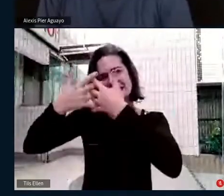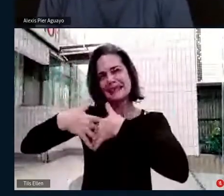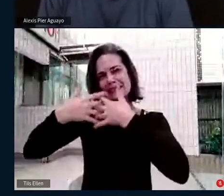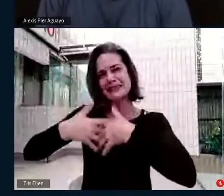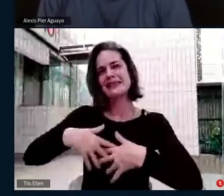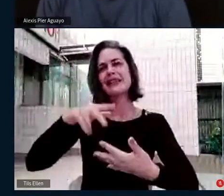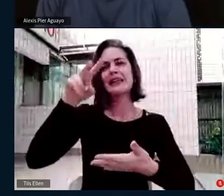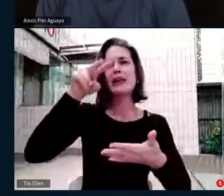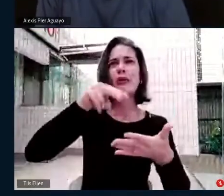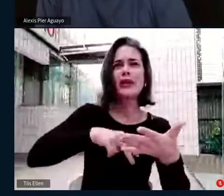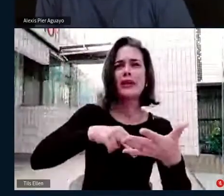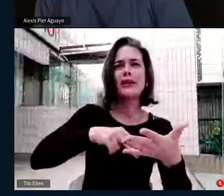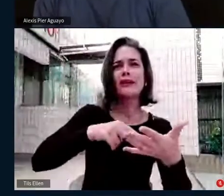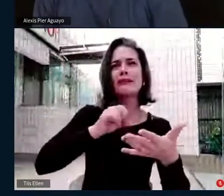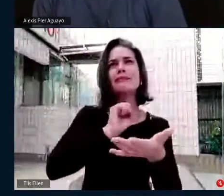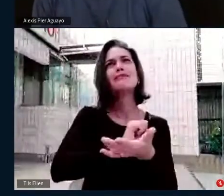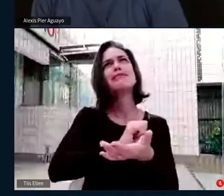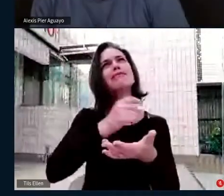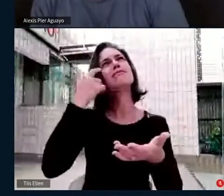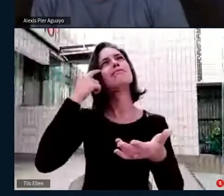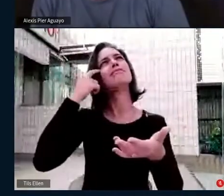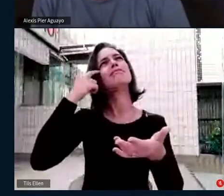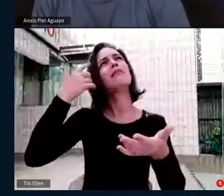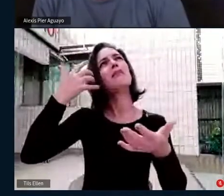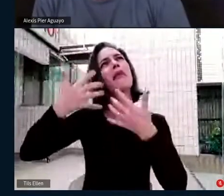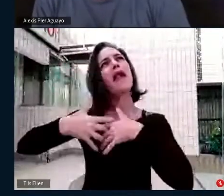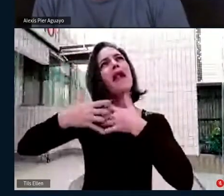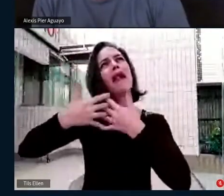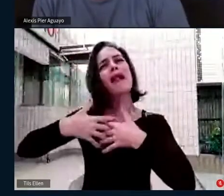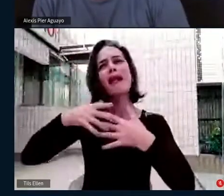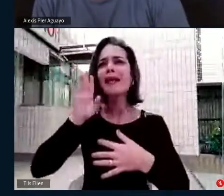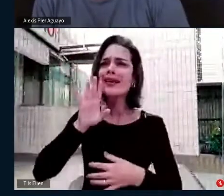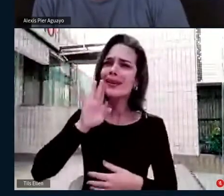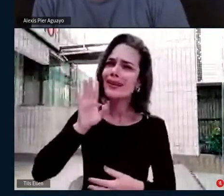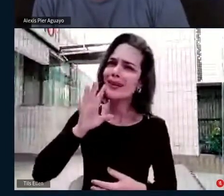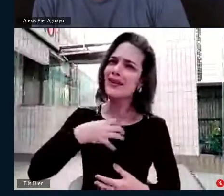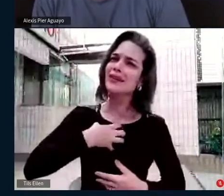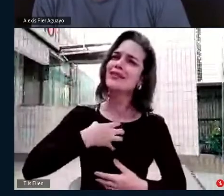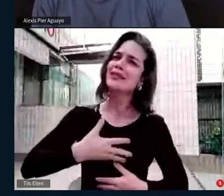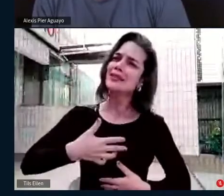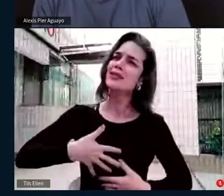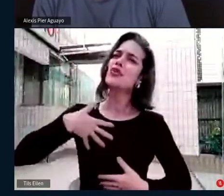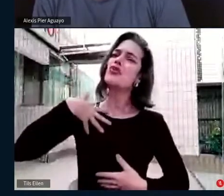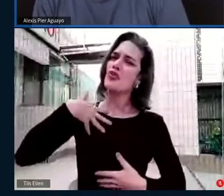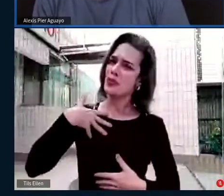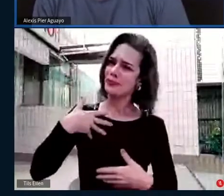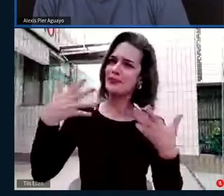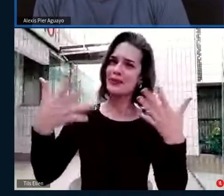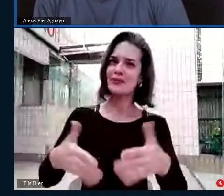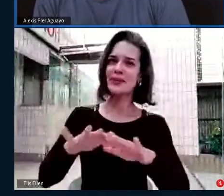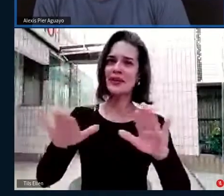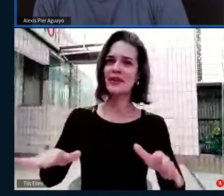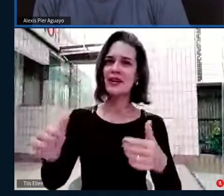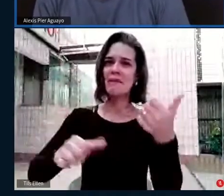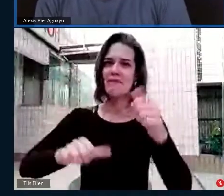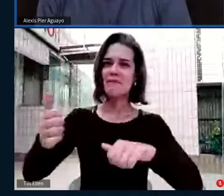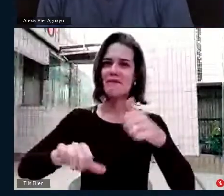falava, mas meu Deus, olha isso, olha que demais. Fiquei muito honrado de estar nessa banca, nessa, né, no seu